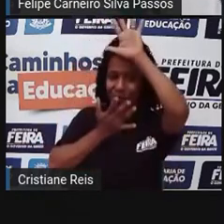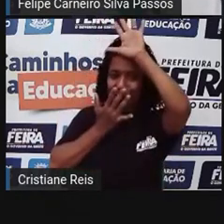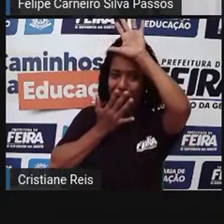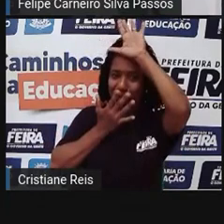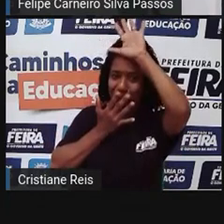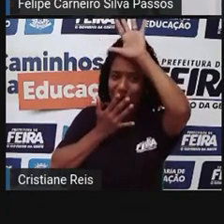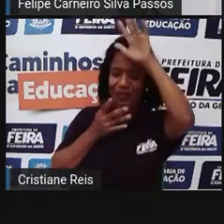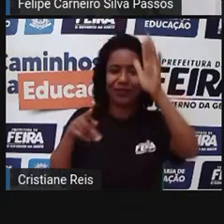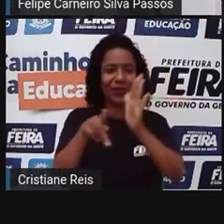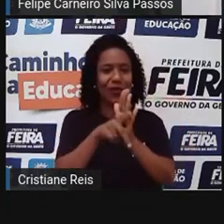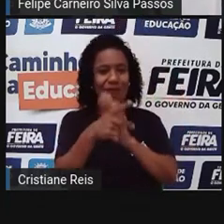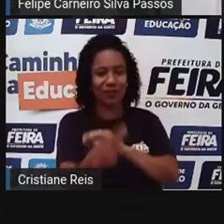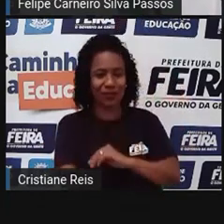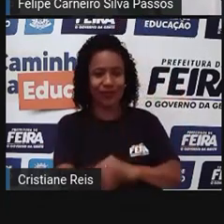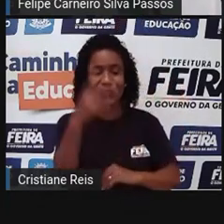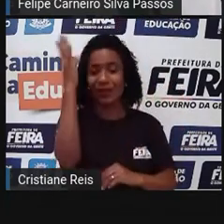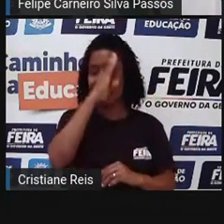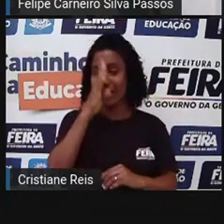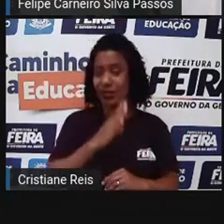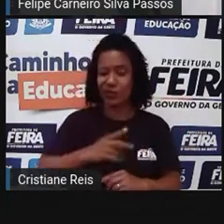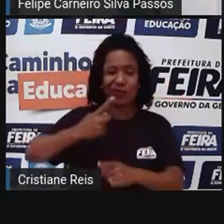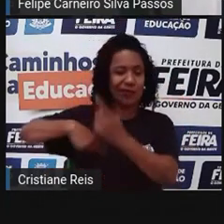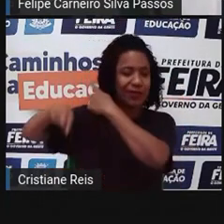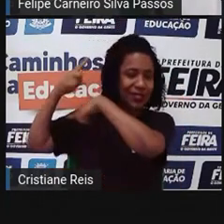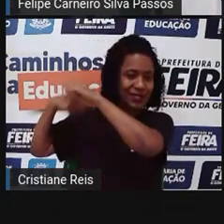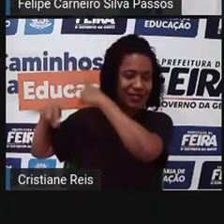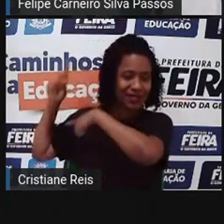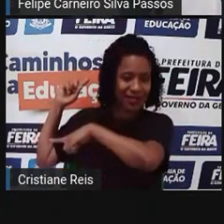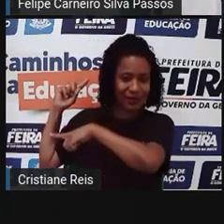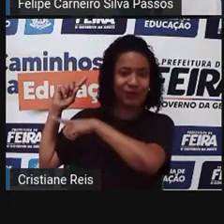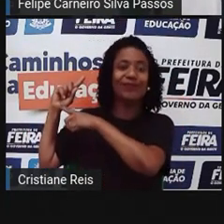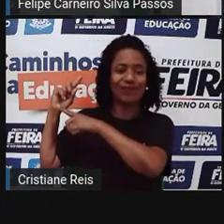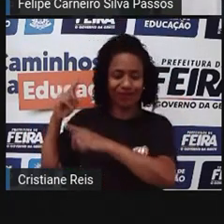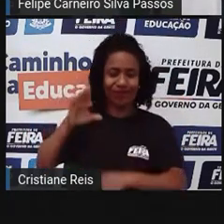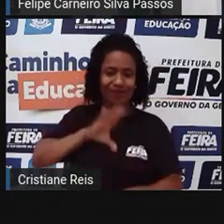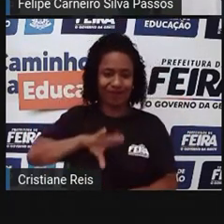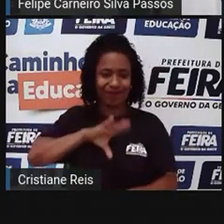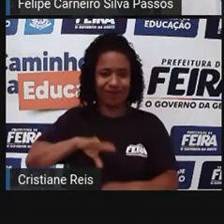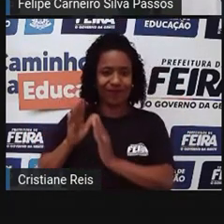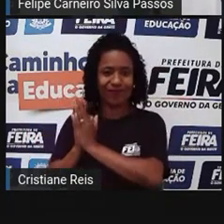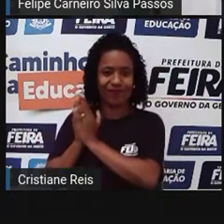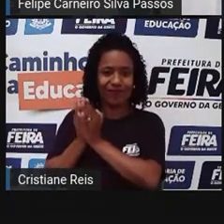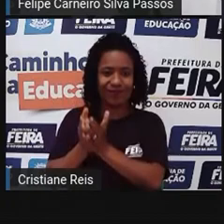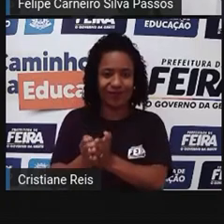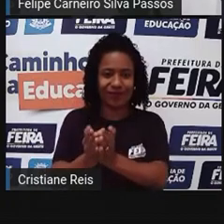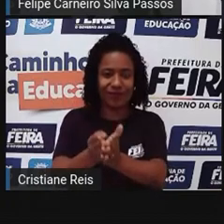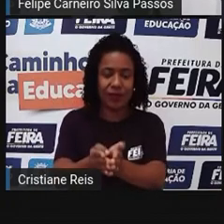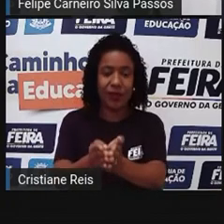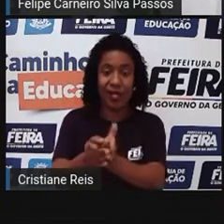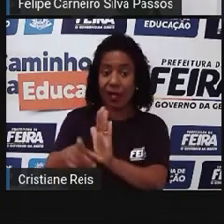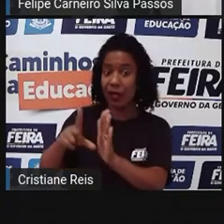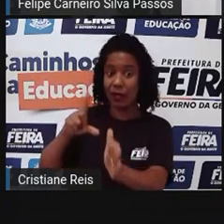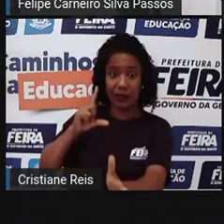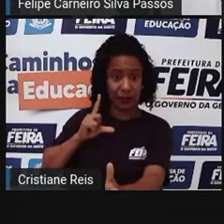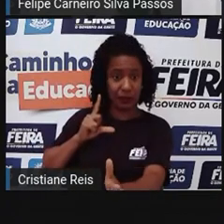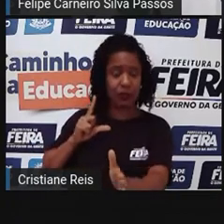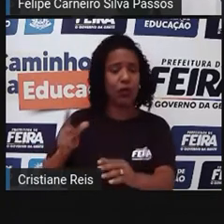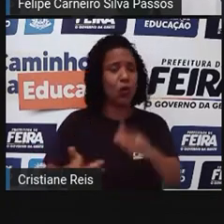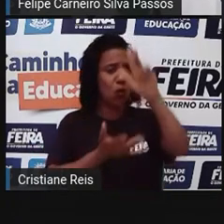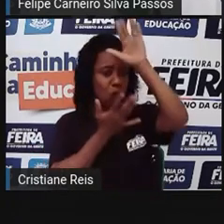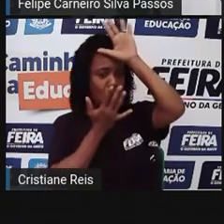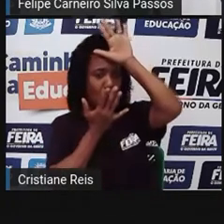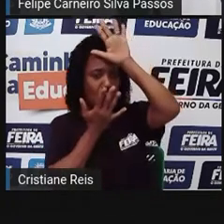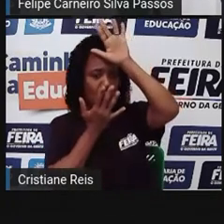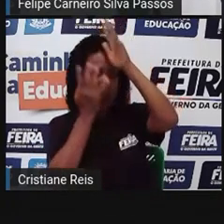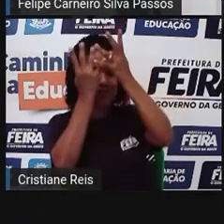no nosso território, que existiam muito mais na época pré-colonial, né? Antes da Europa chegar aqui, tinha muito mais povos